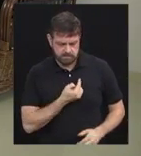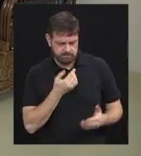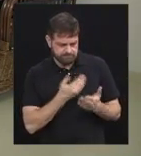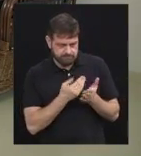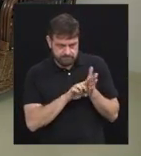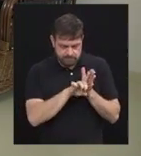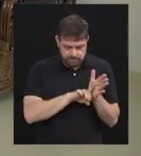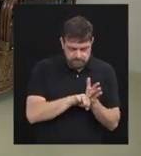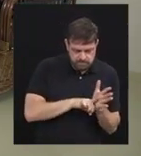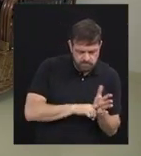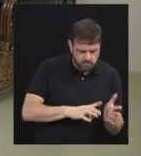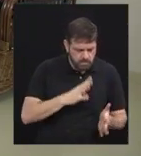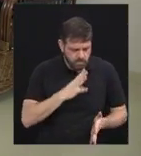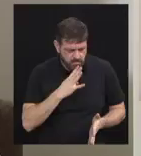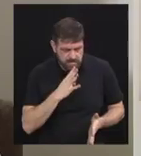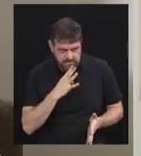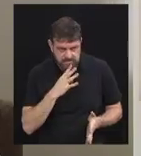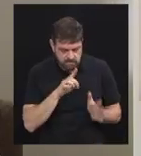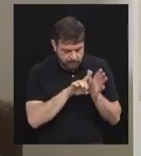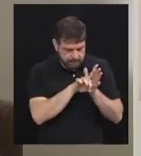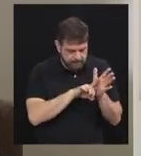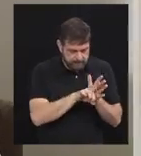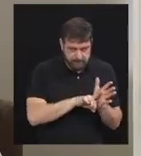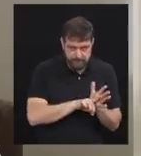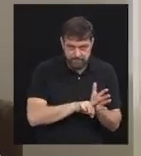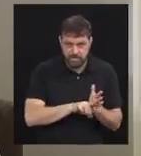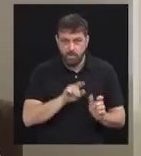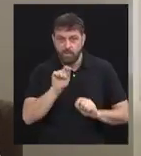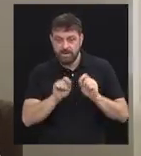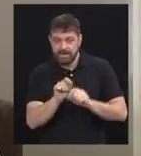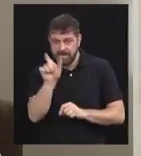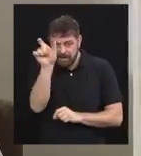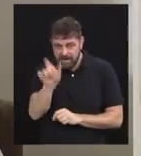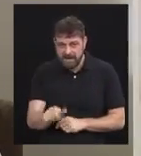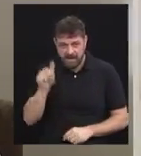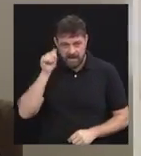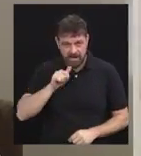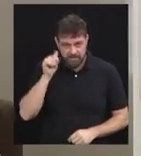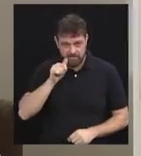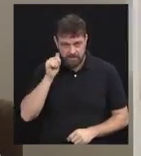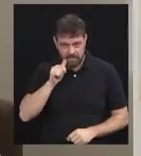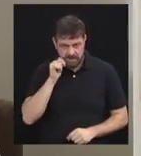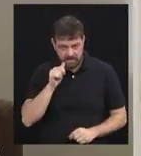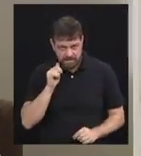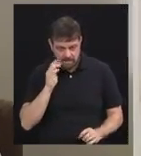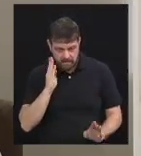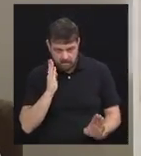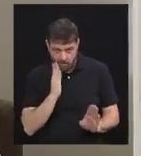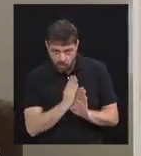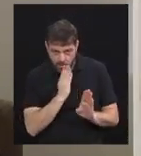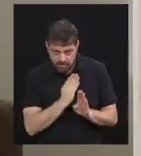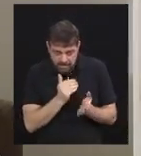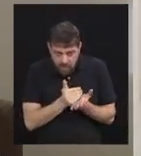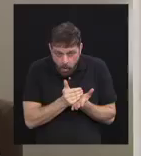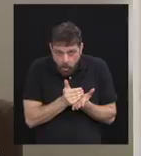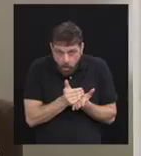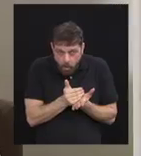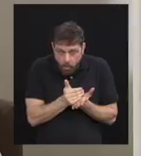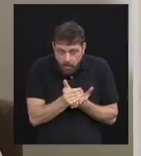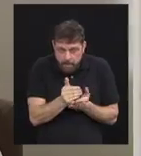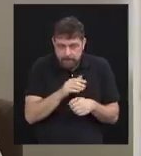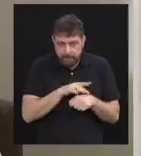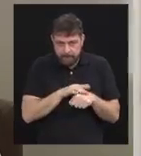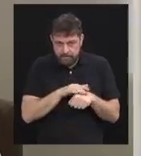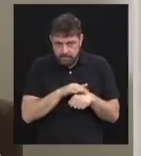dentro do nosso conhecimento, aqueles casos que são estágio clínico